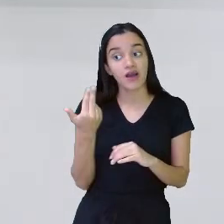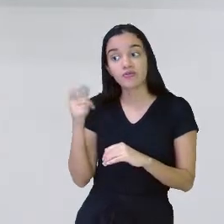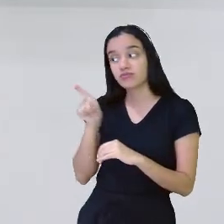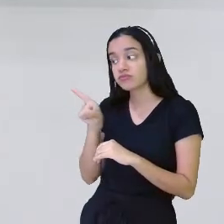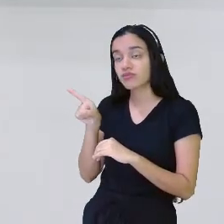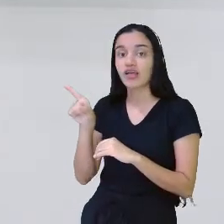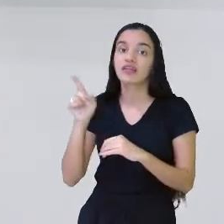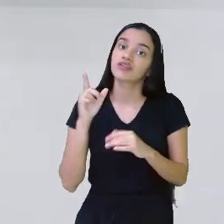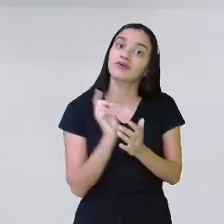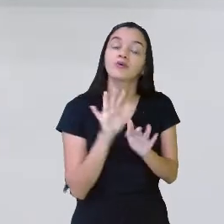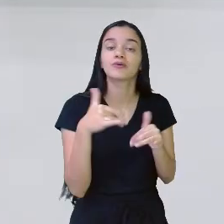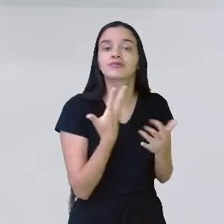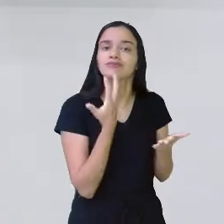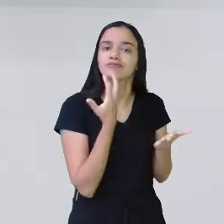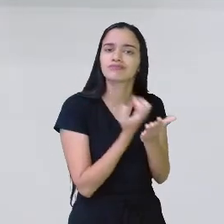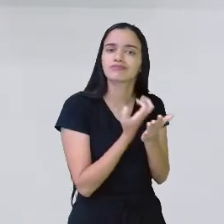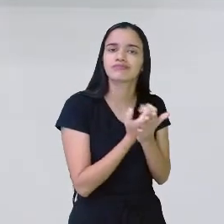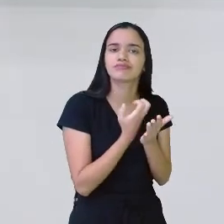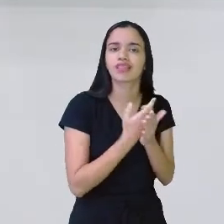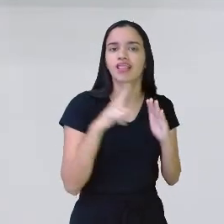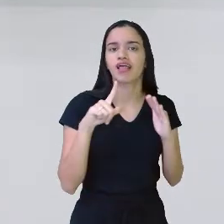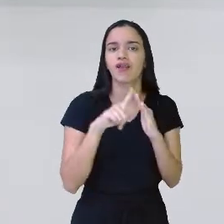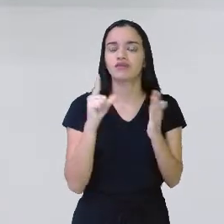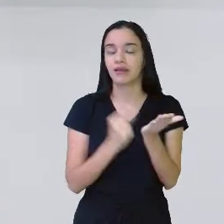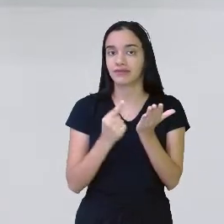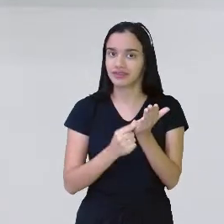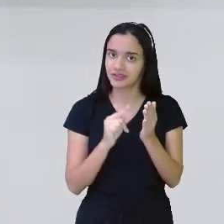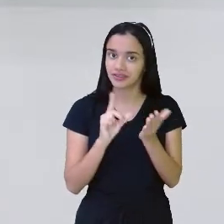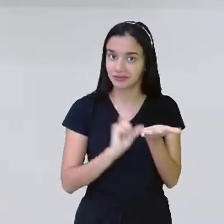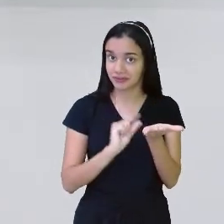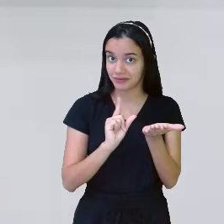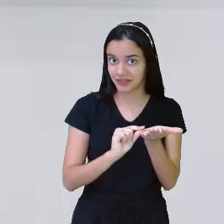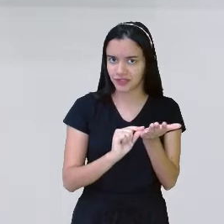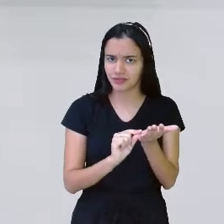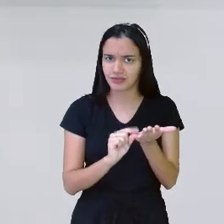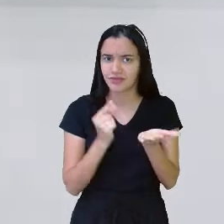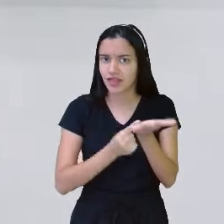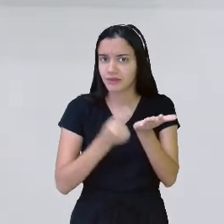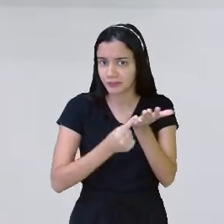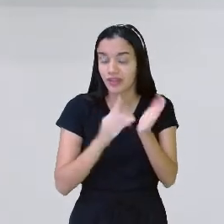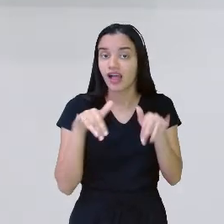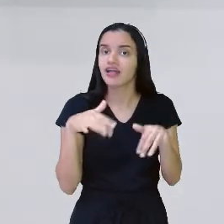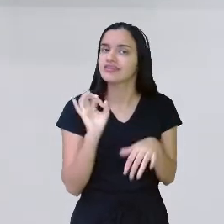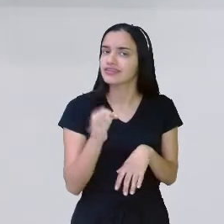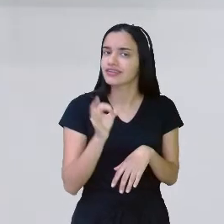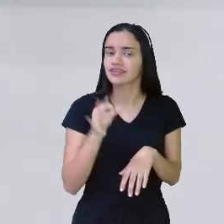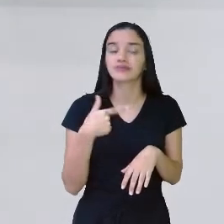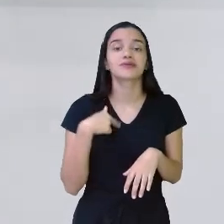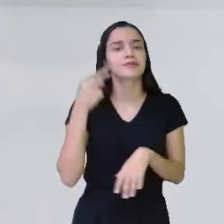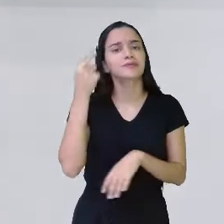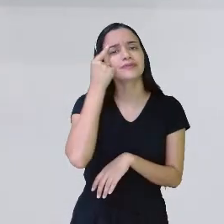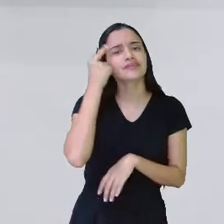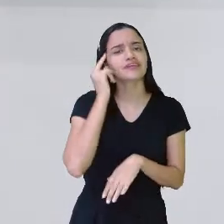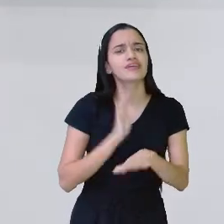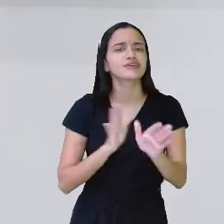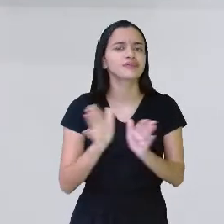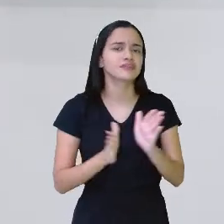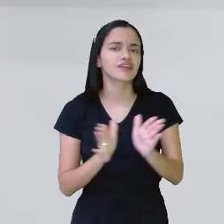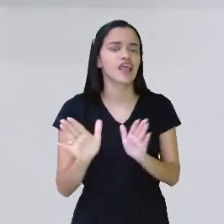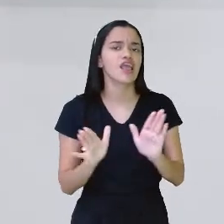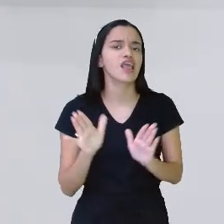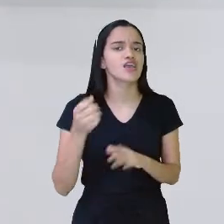lojas de aplicativo para Android ou iOS. Tá certo, gente? E ainda pensando na acessibilidade, eu vou agora